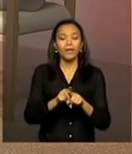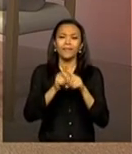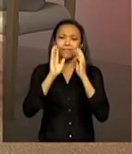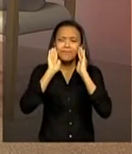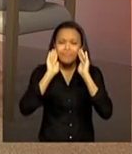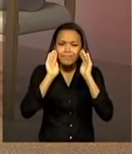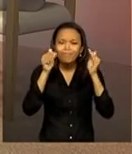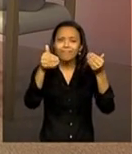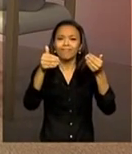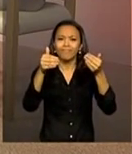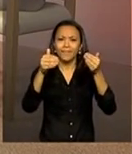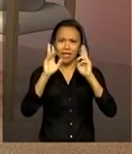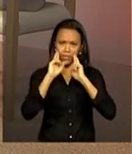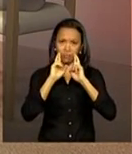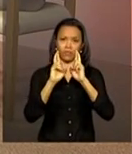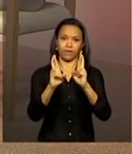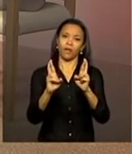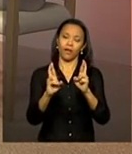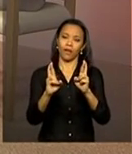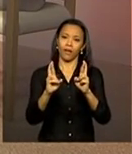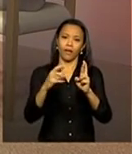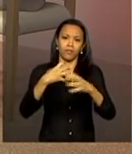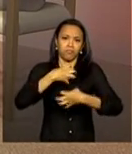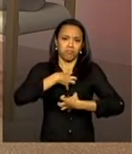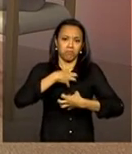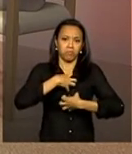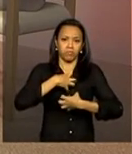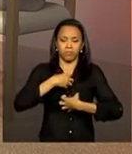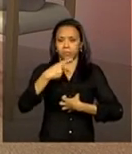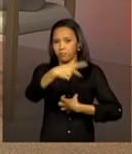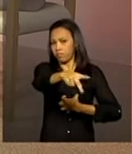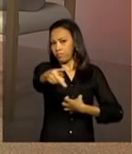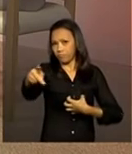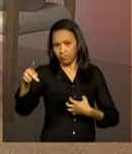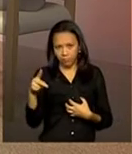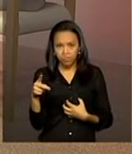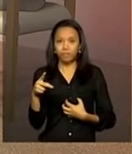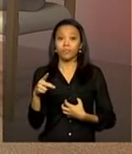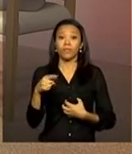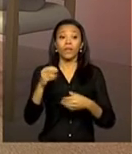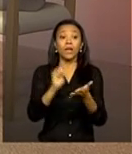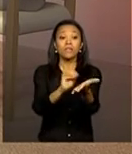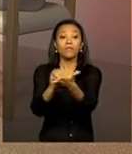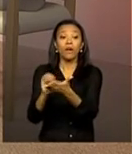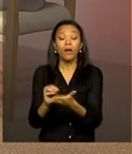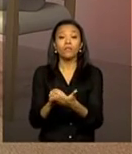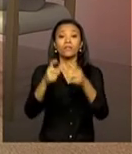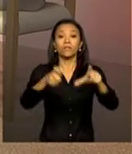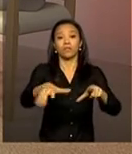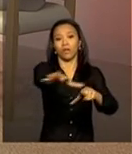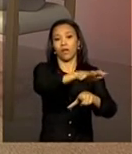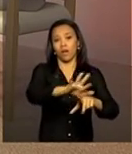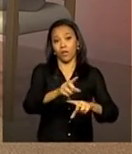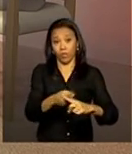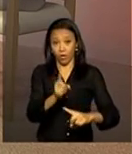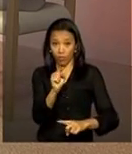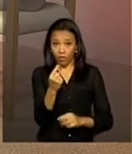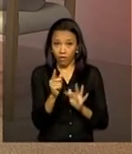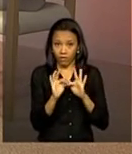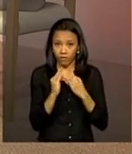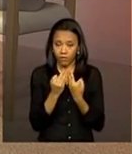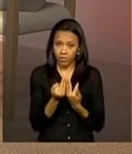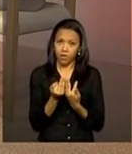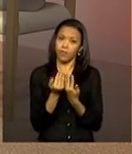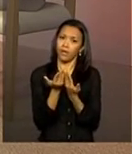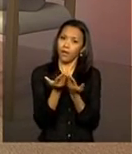as questões subjetivas as questões de demandas do território porque uma família ela é banhada